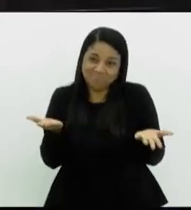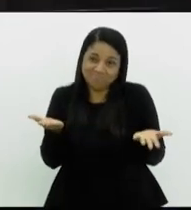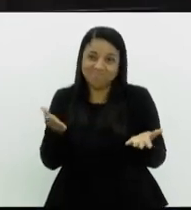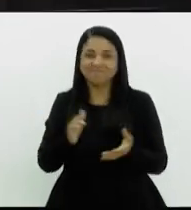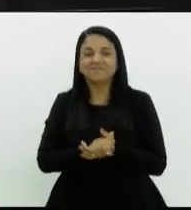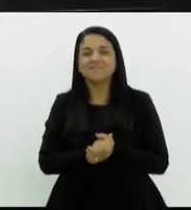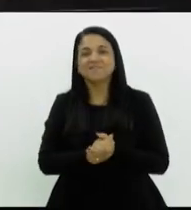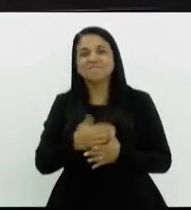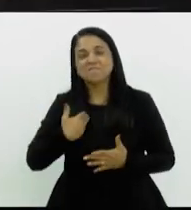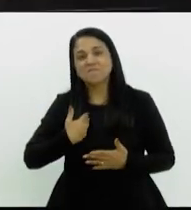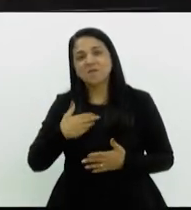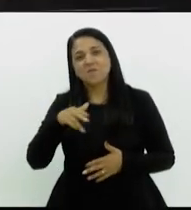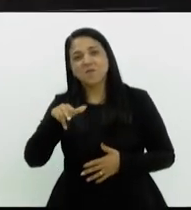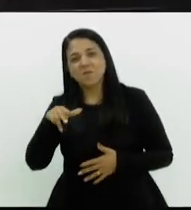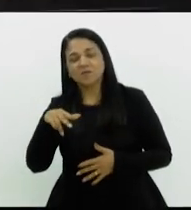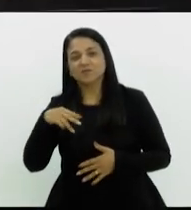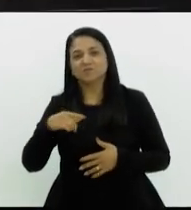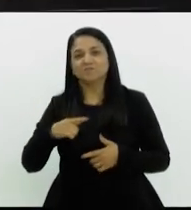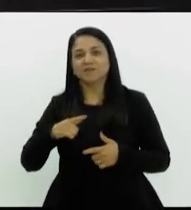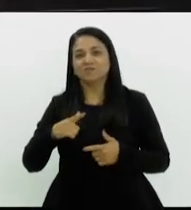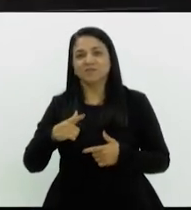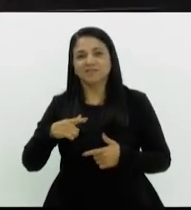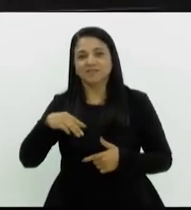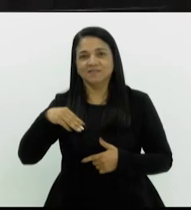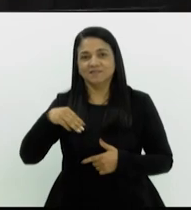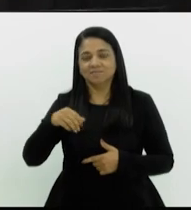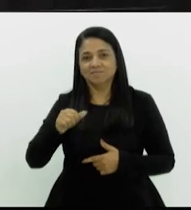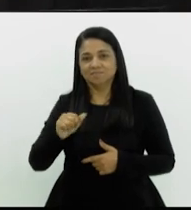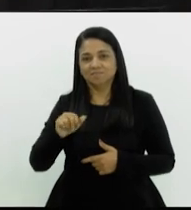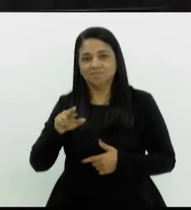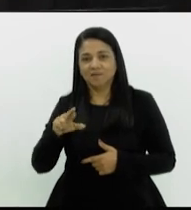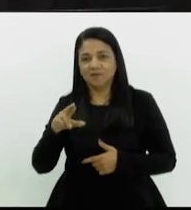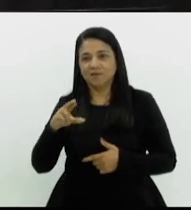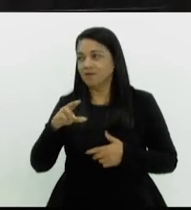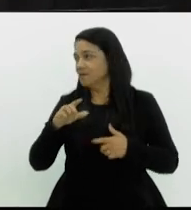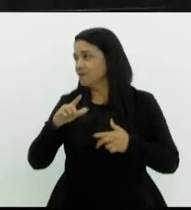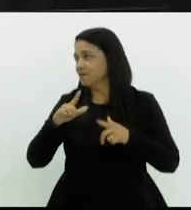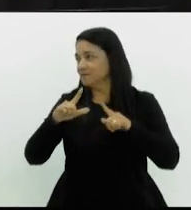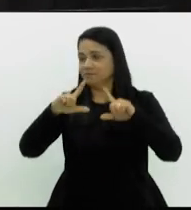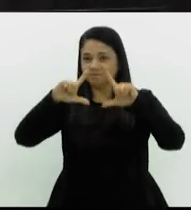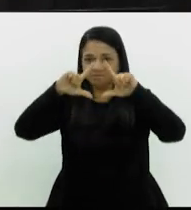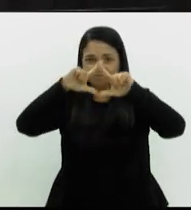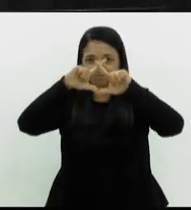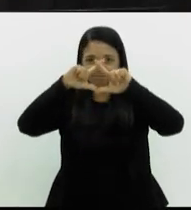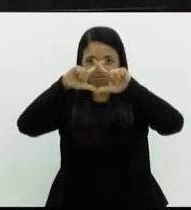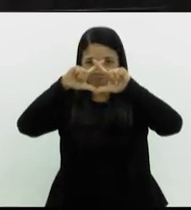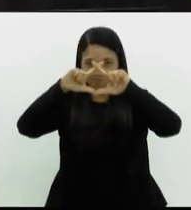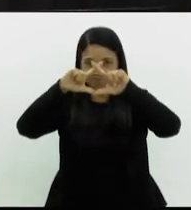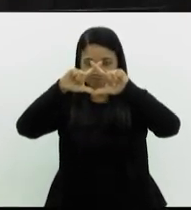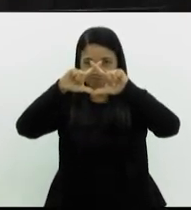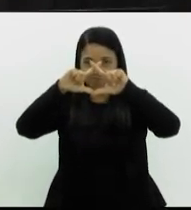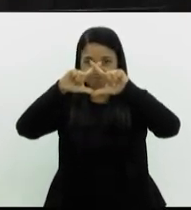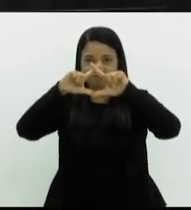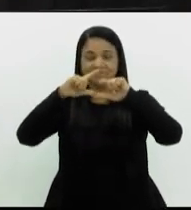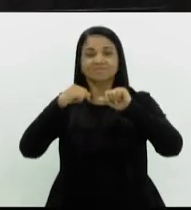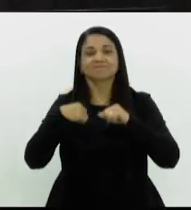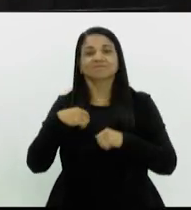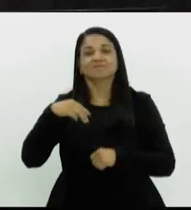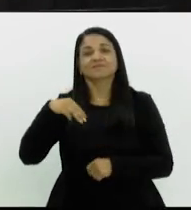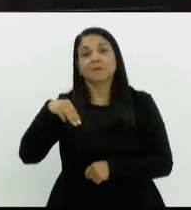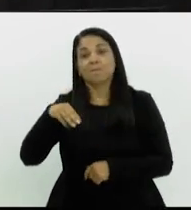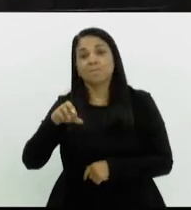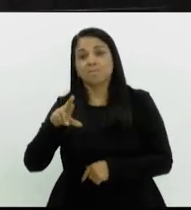Meus irmãos de maçonaria que estão presentes, que eu não que indico quem é, na maçonaria é assim. Em alguns